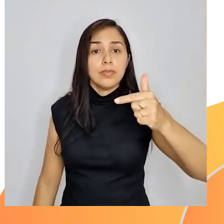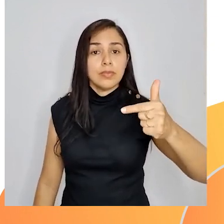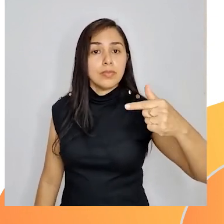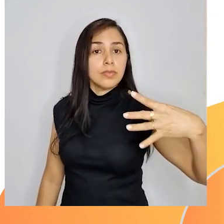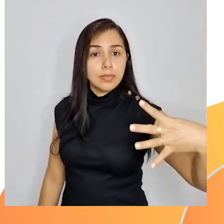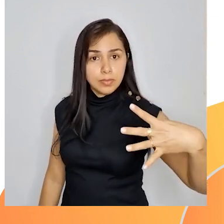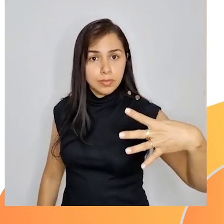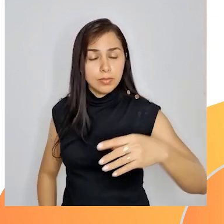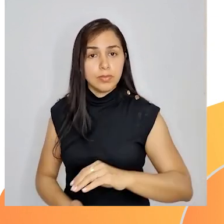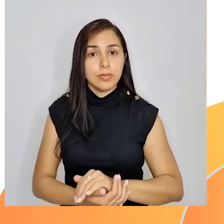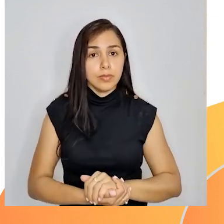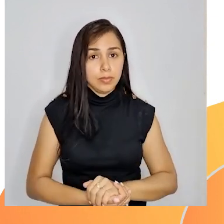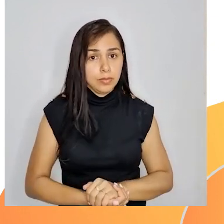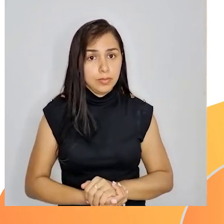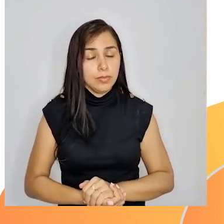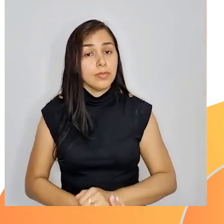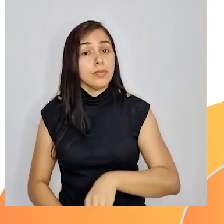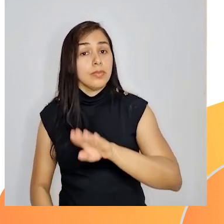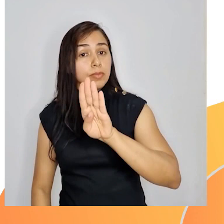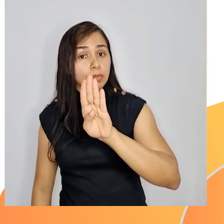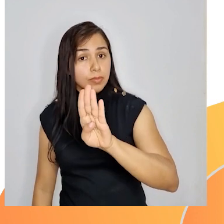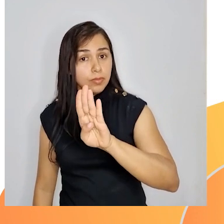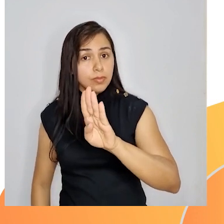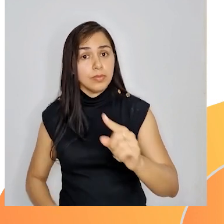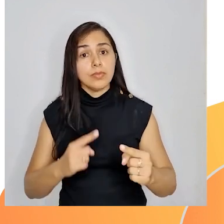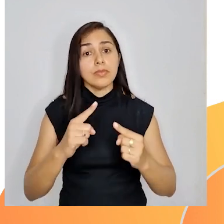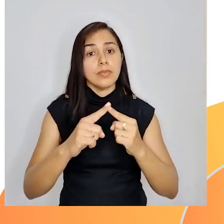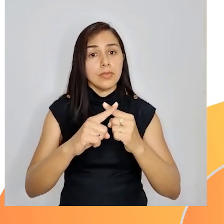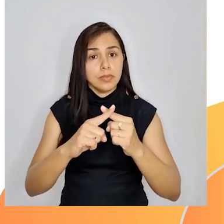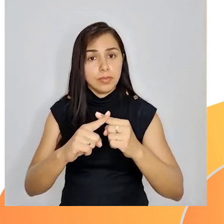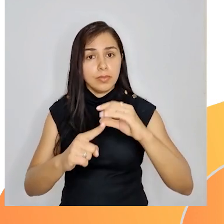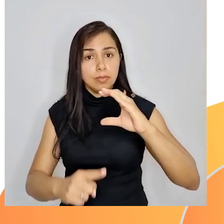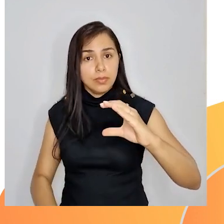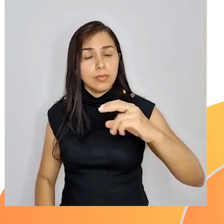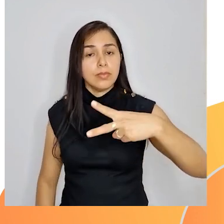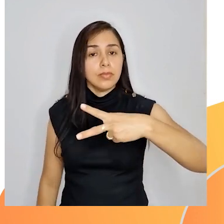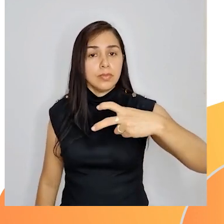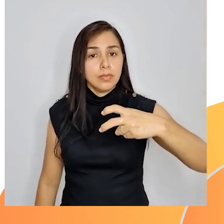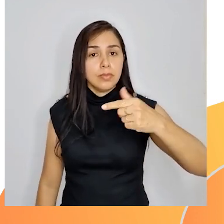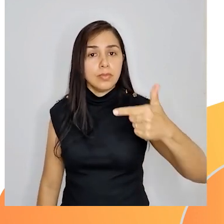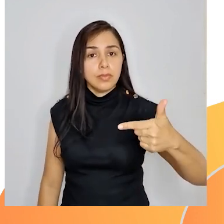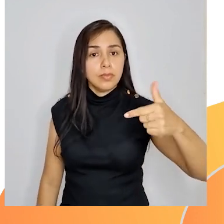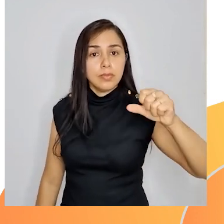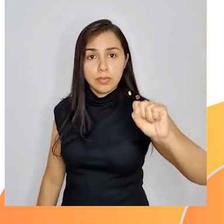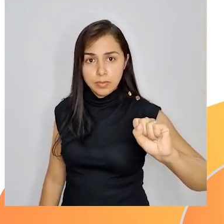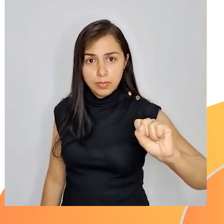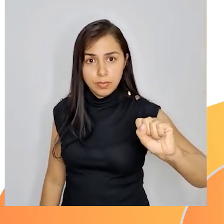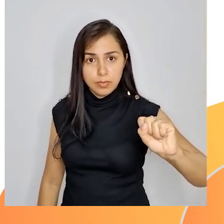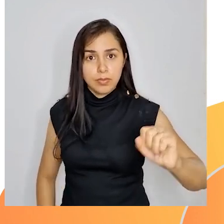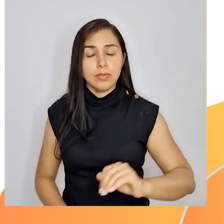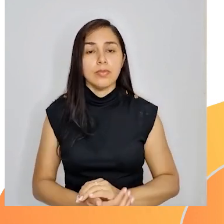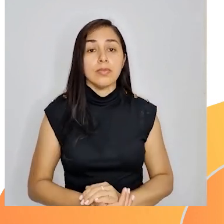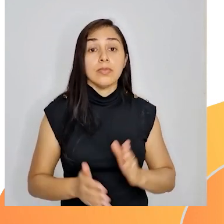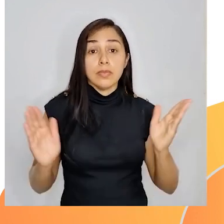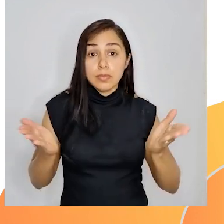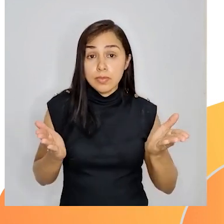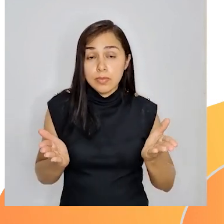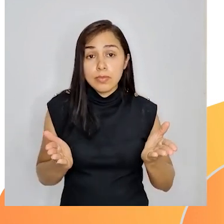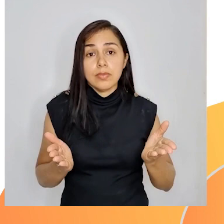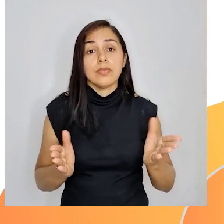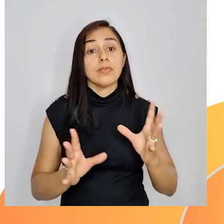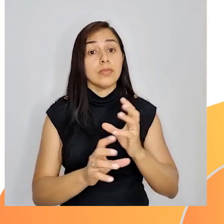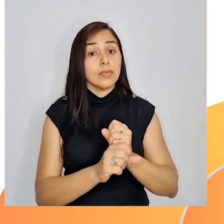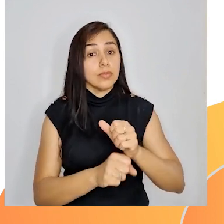e b x c vai ser igual a 208 calculando aí